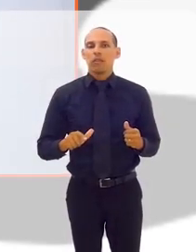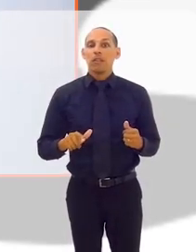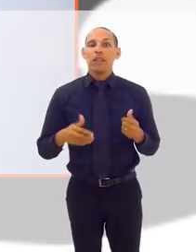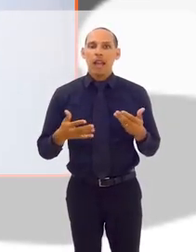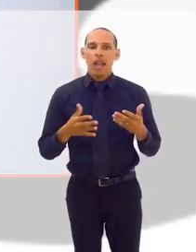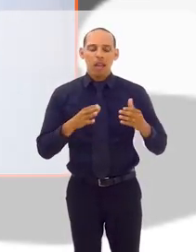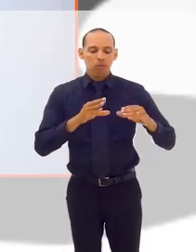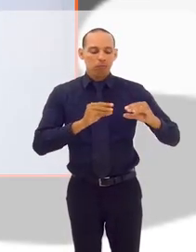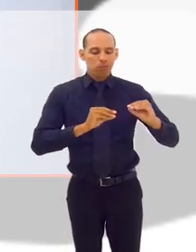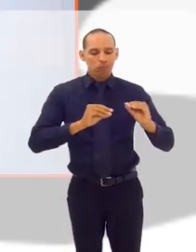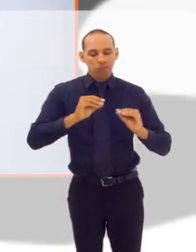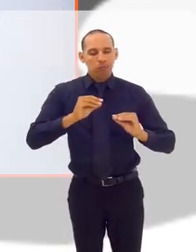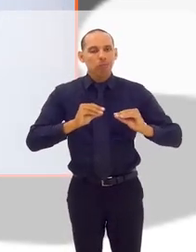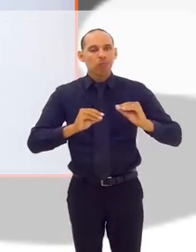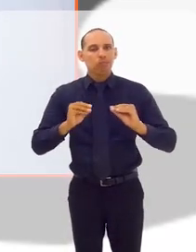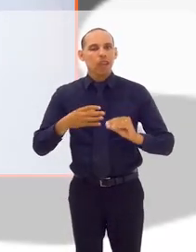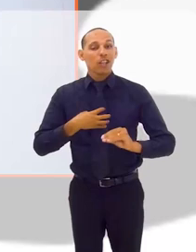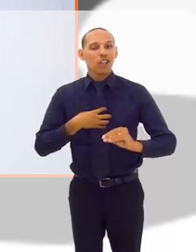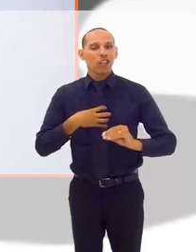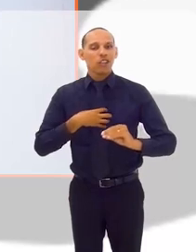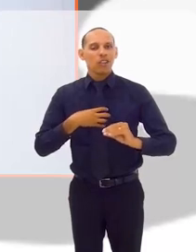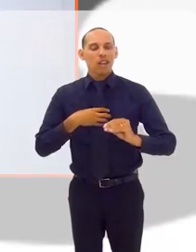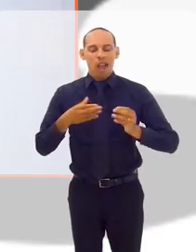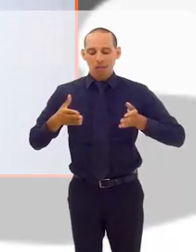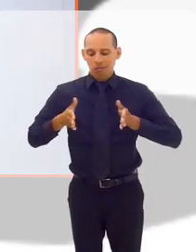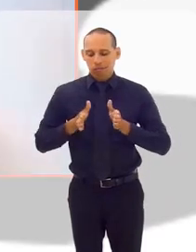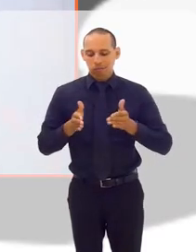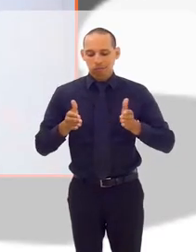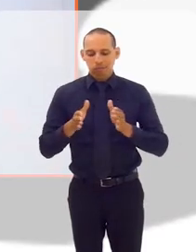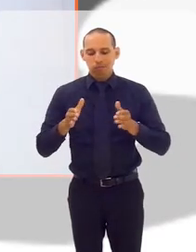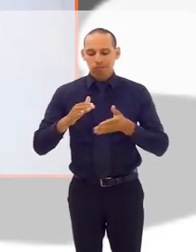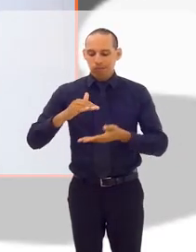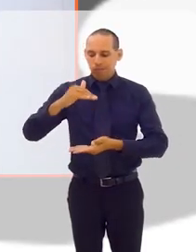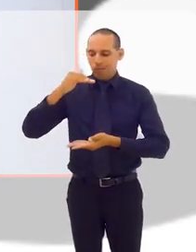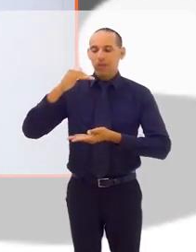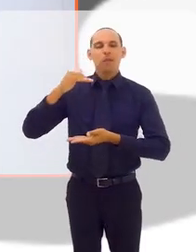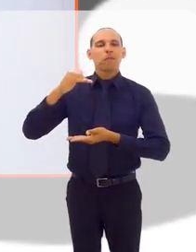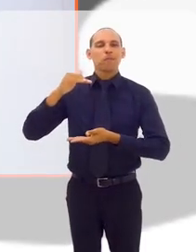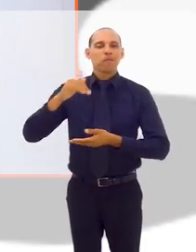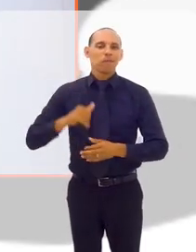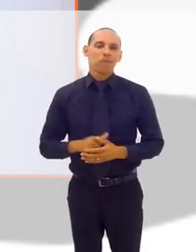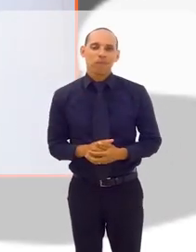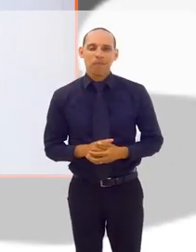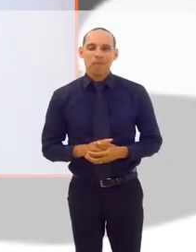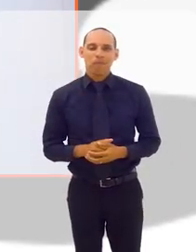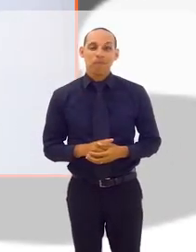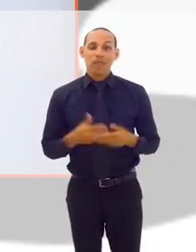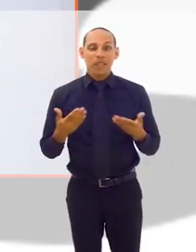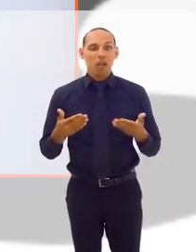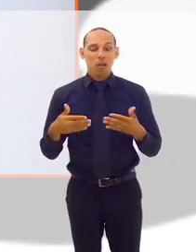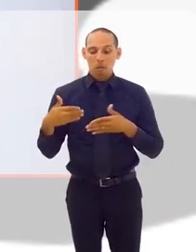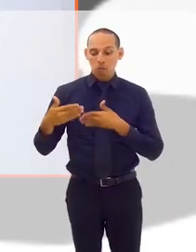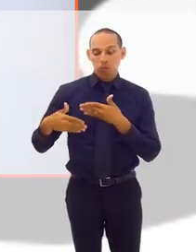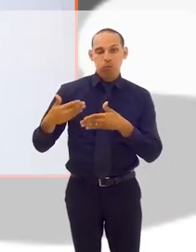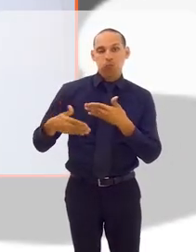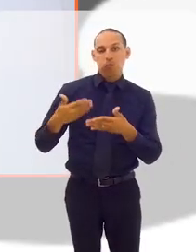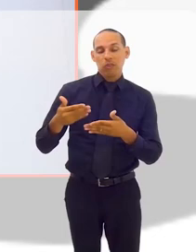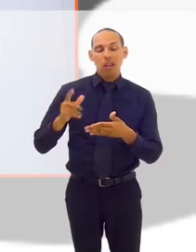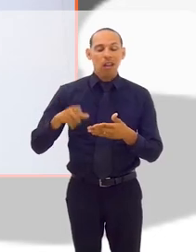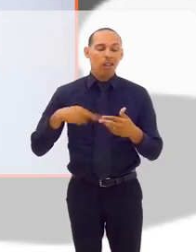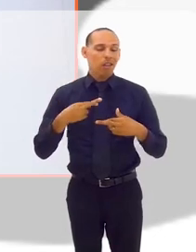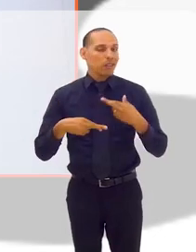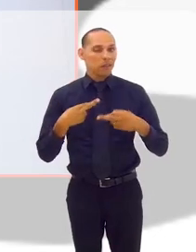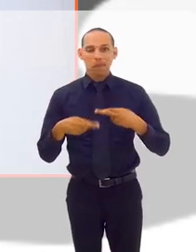é modulado no formato do molde que você está soprando a embalagem. Esse processo é um processo